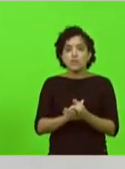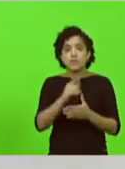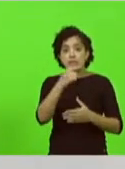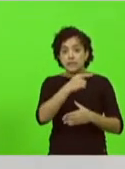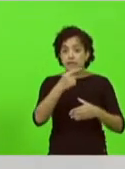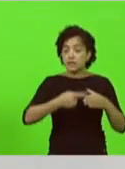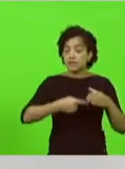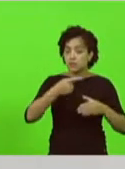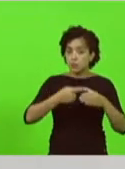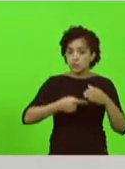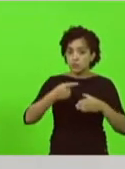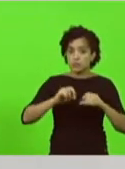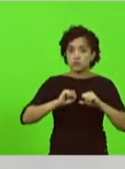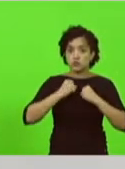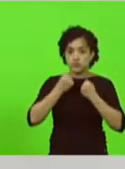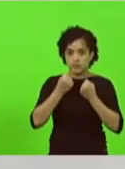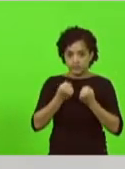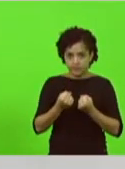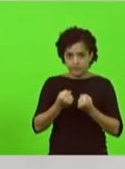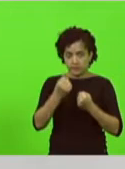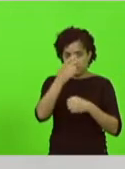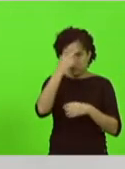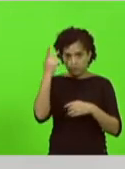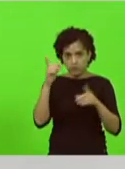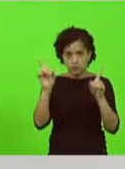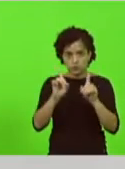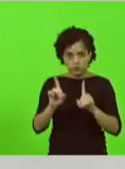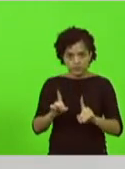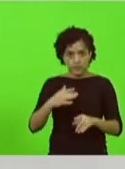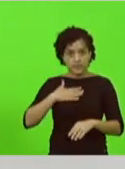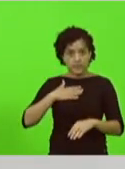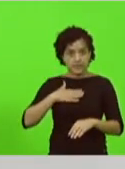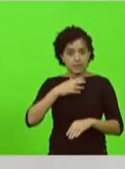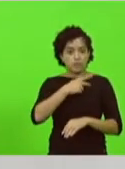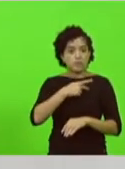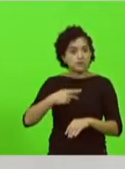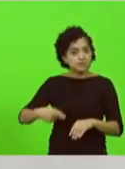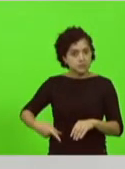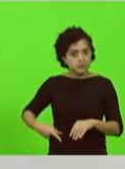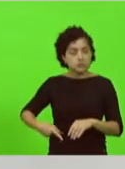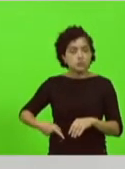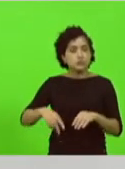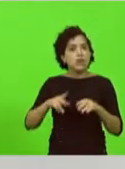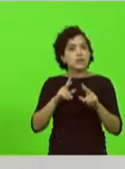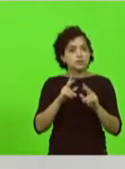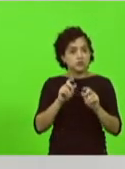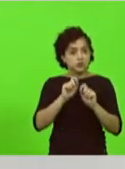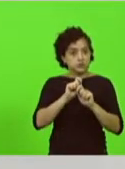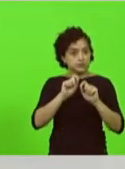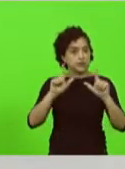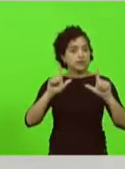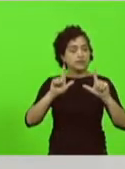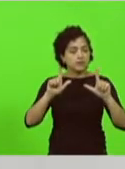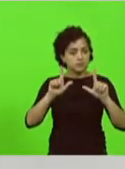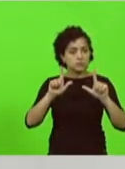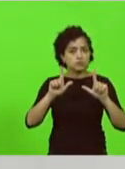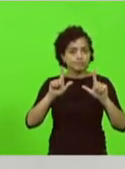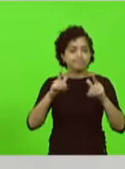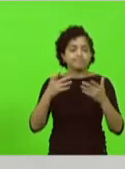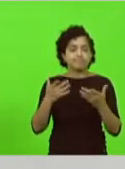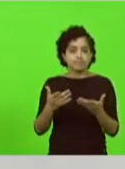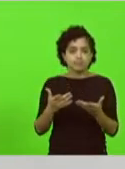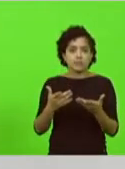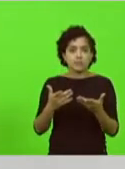com Deficiência, aqui da Assembleia, da qual sou presidente, estamos muito atentos a isso. O nosso